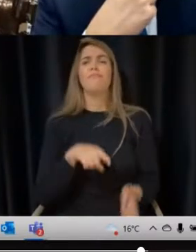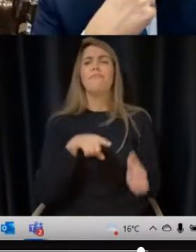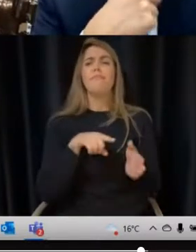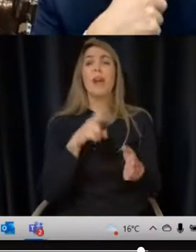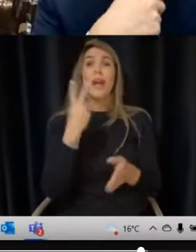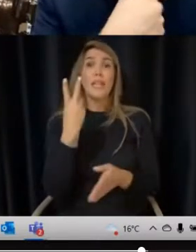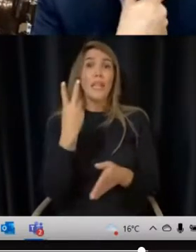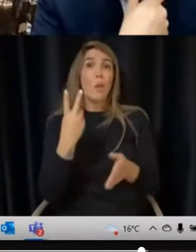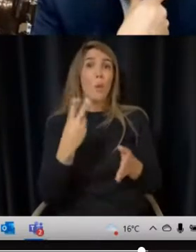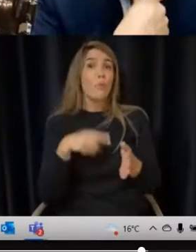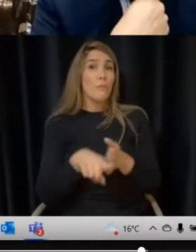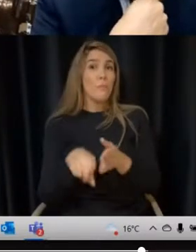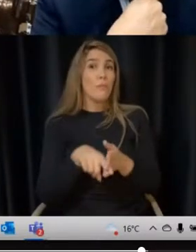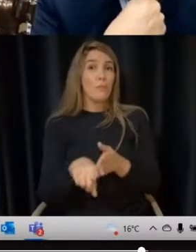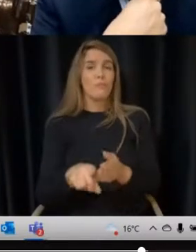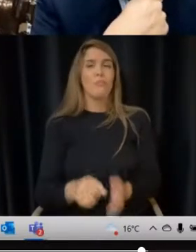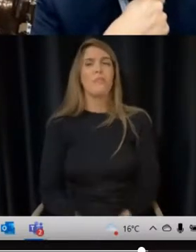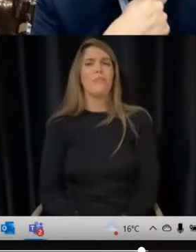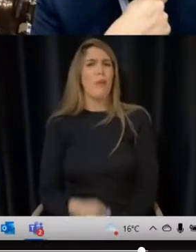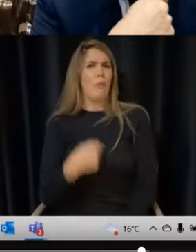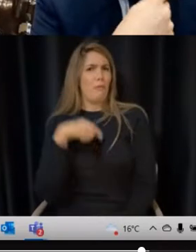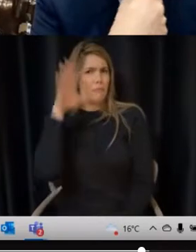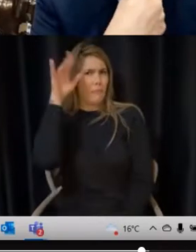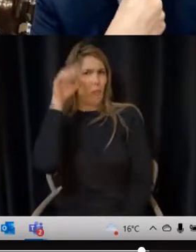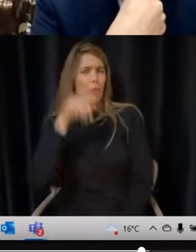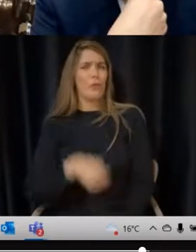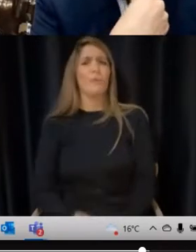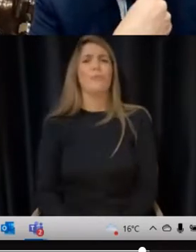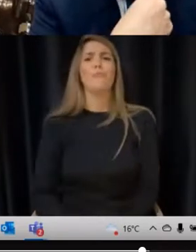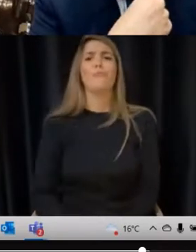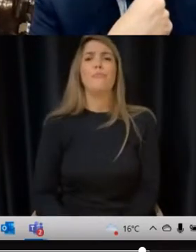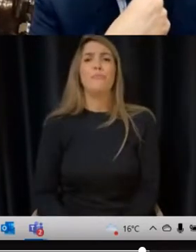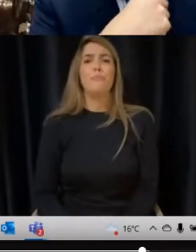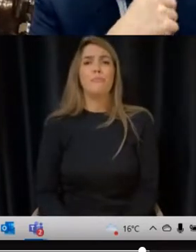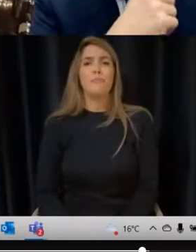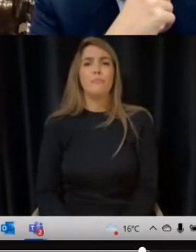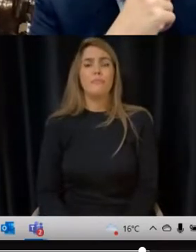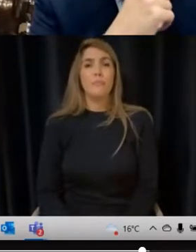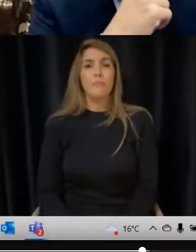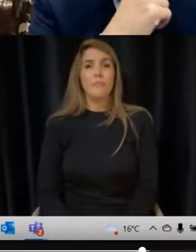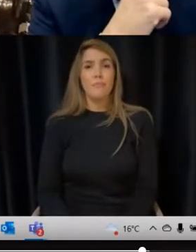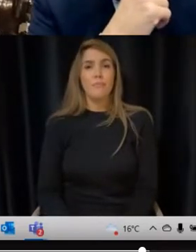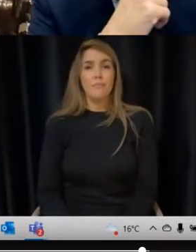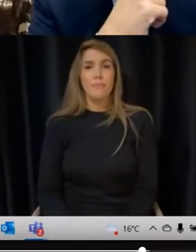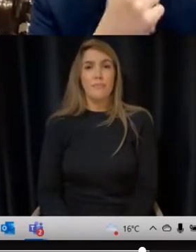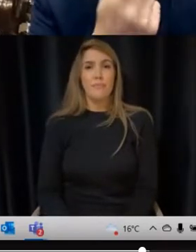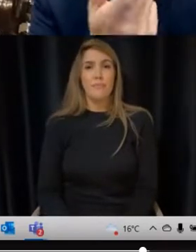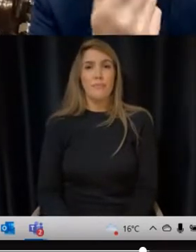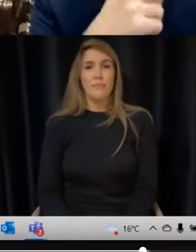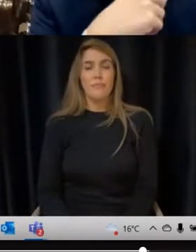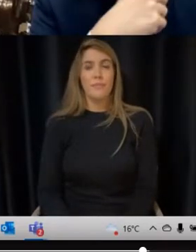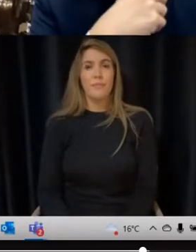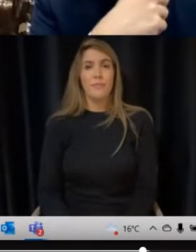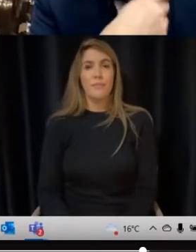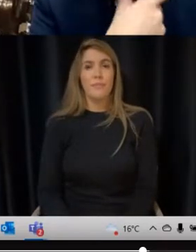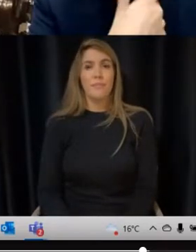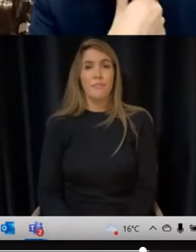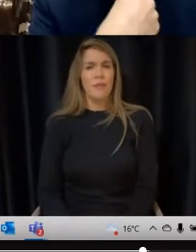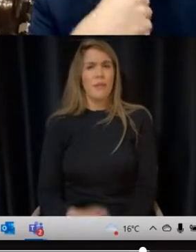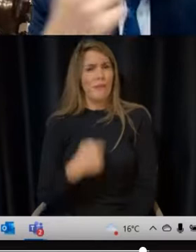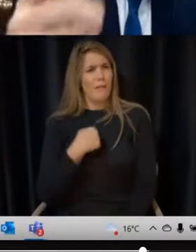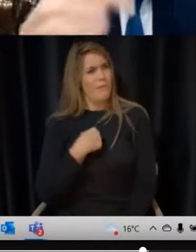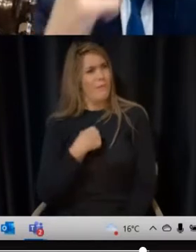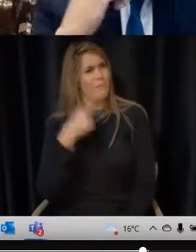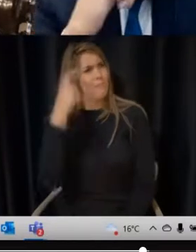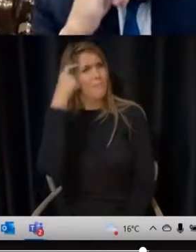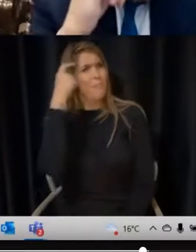pergunta, porque eu fiquei curioso. A pergunta é boa e mais ou menos você, Vanessa, já falou sobre ela aí, e eu fiquei falando, e aí,